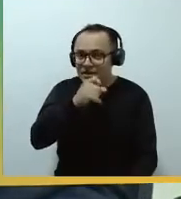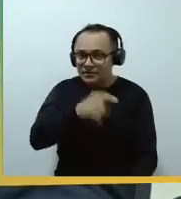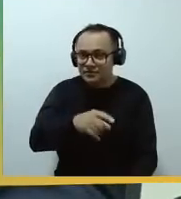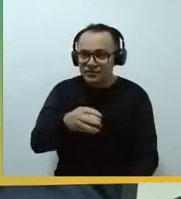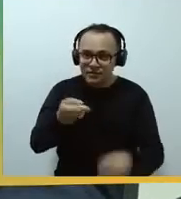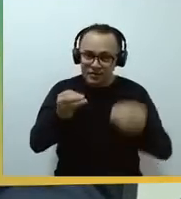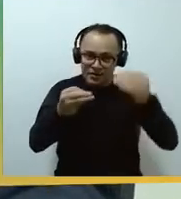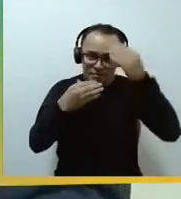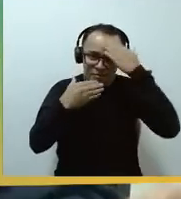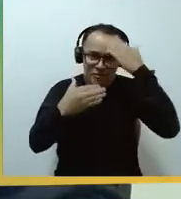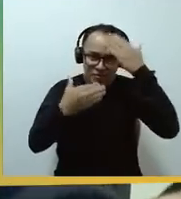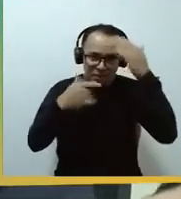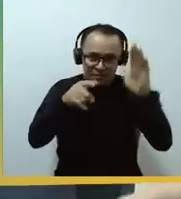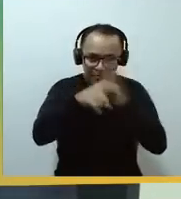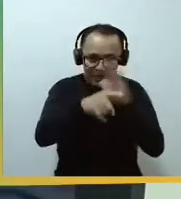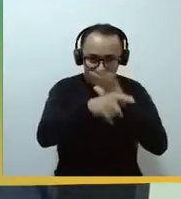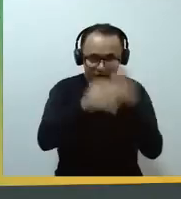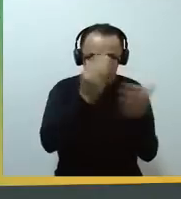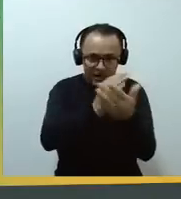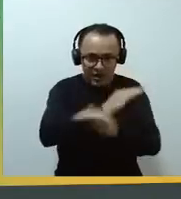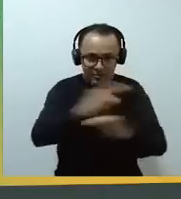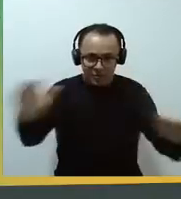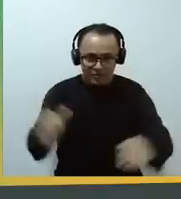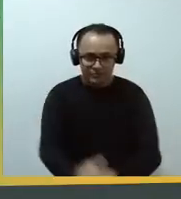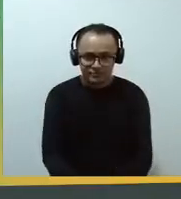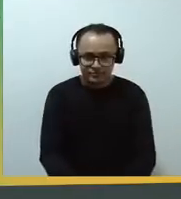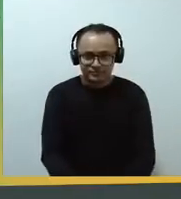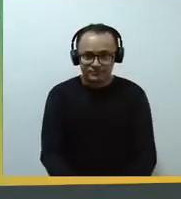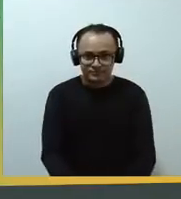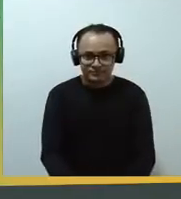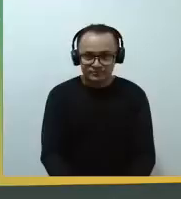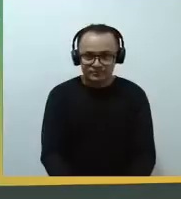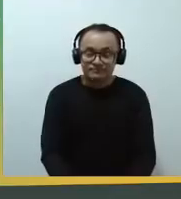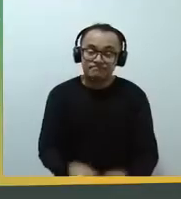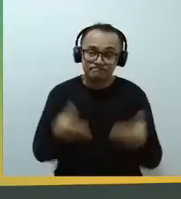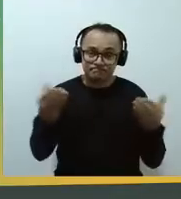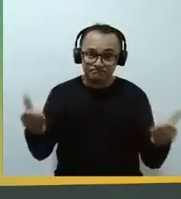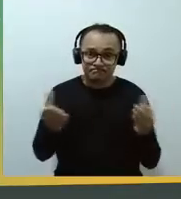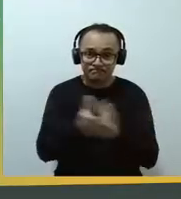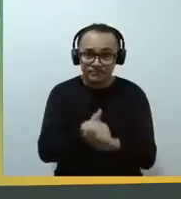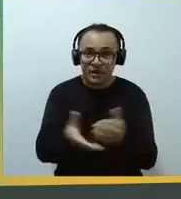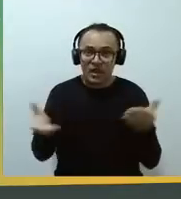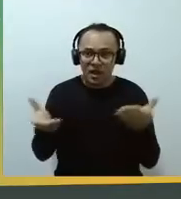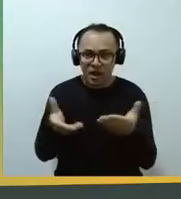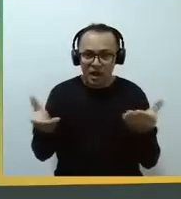mais perguntas, senhor presidente. Gostaríamos de passar a palavra